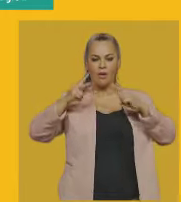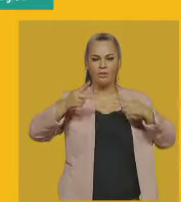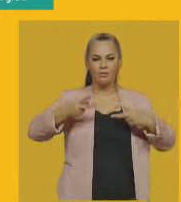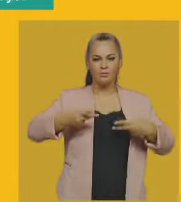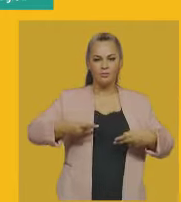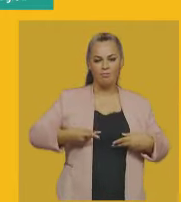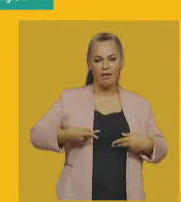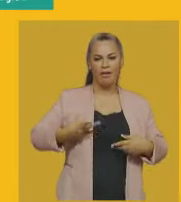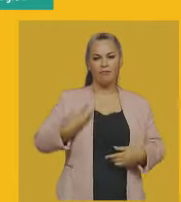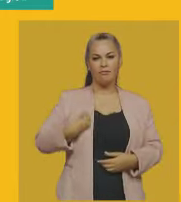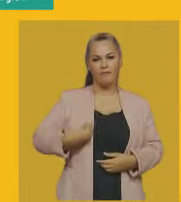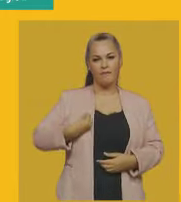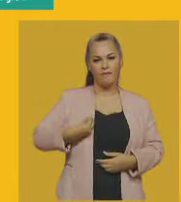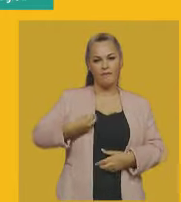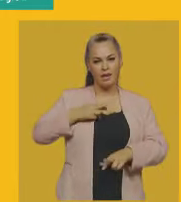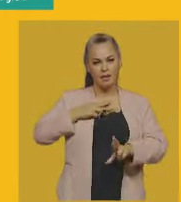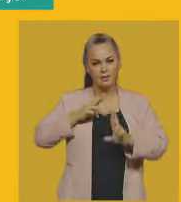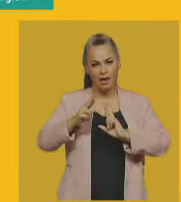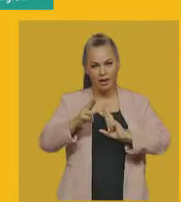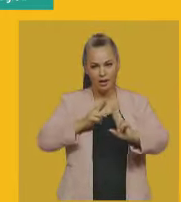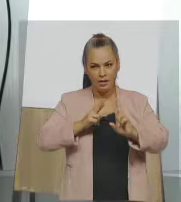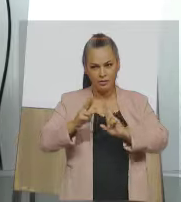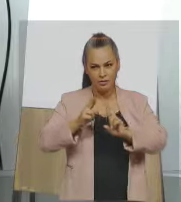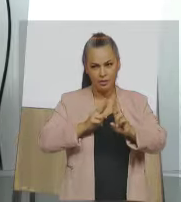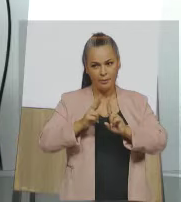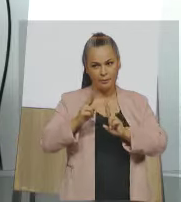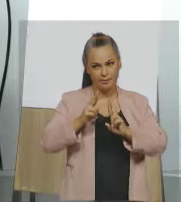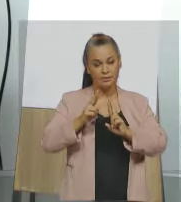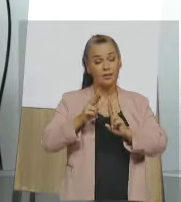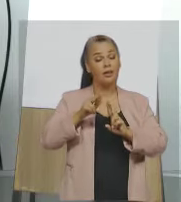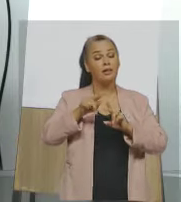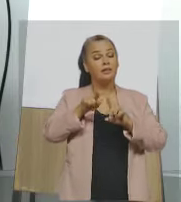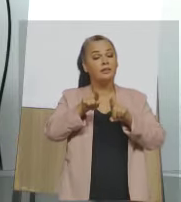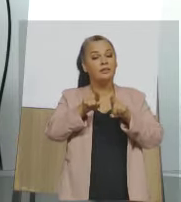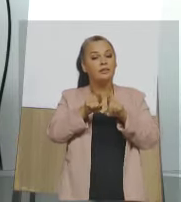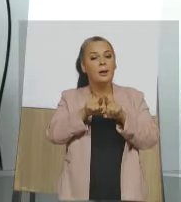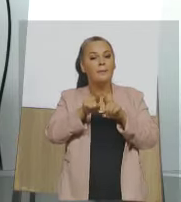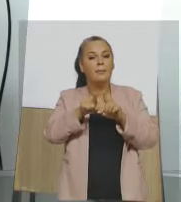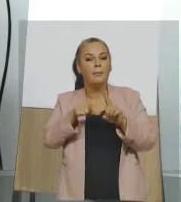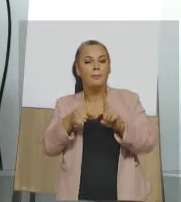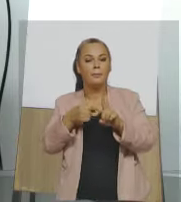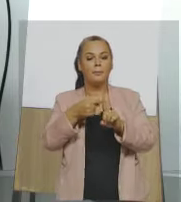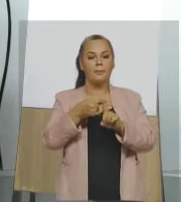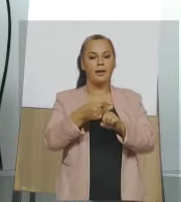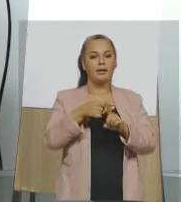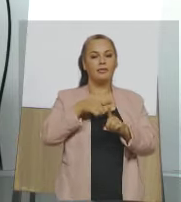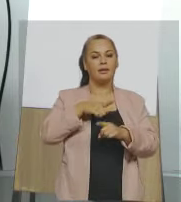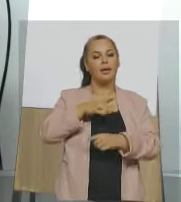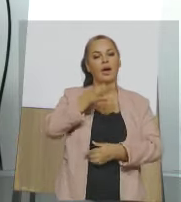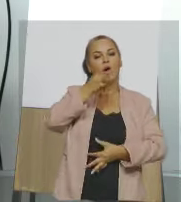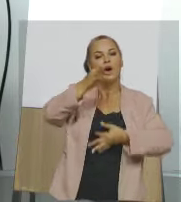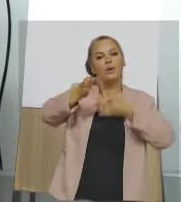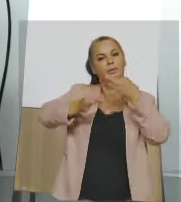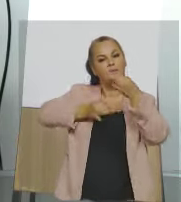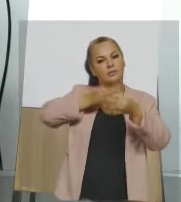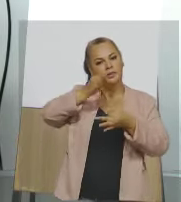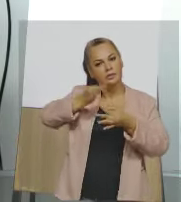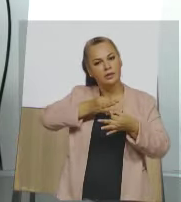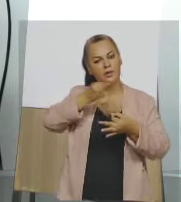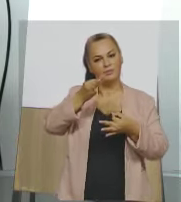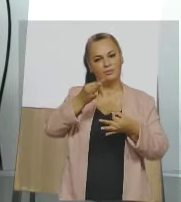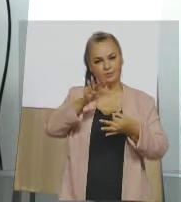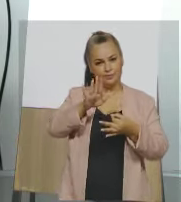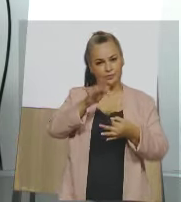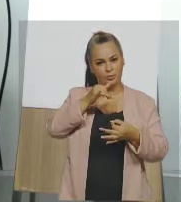outros, e uma educação extremamente crítica, porque é isso que nós temos que as tecnologias não têm. A capacidade de olhar